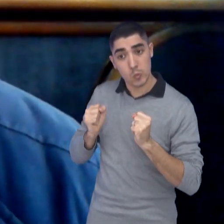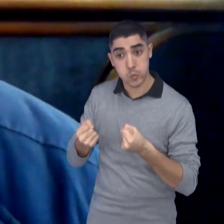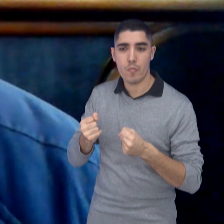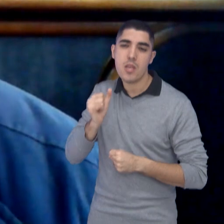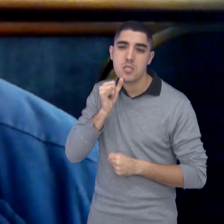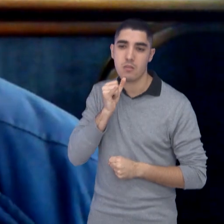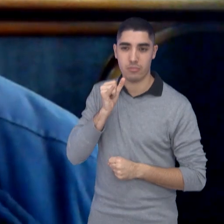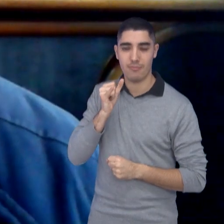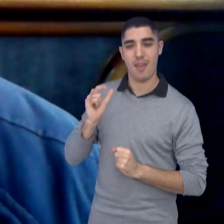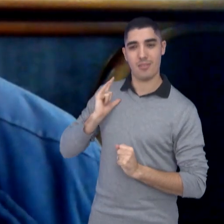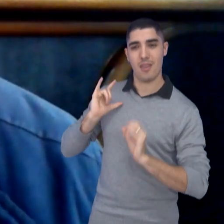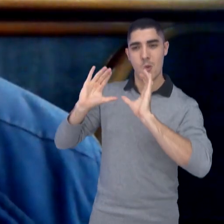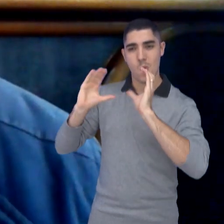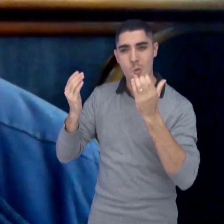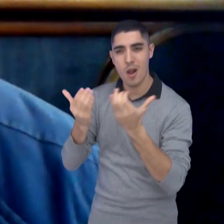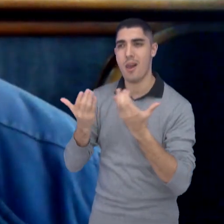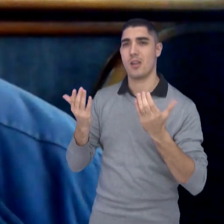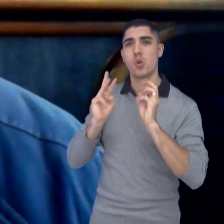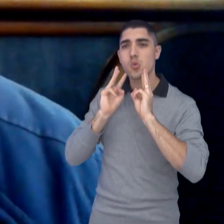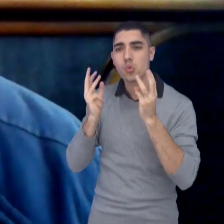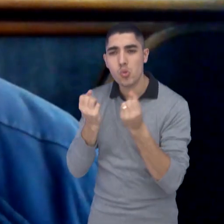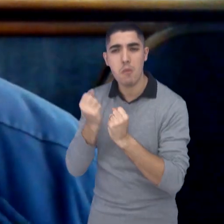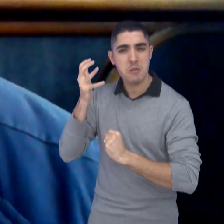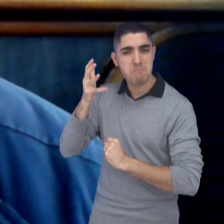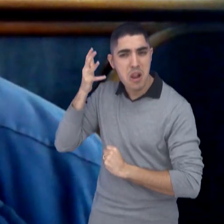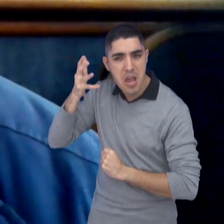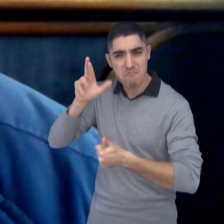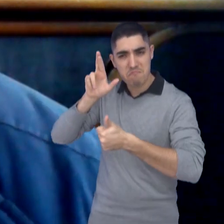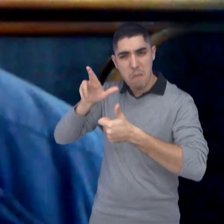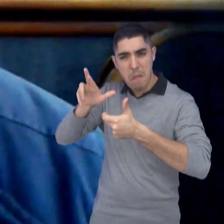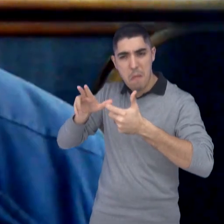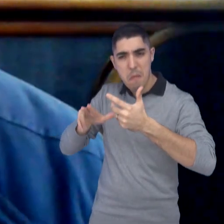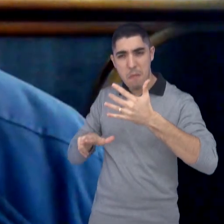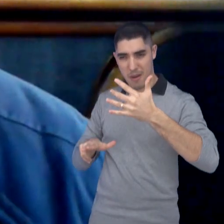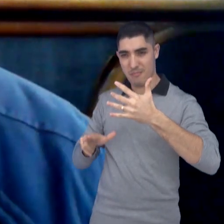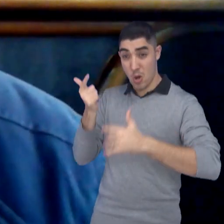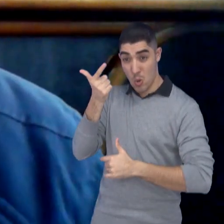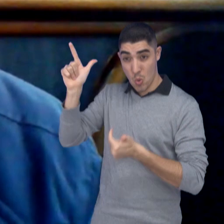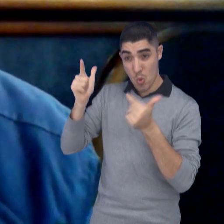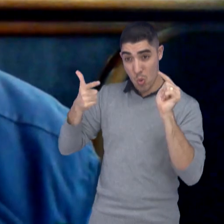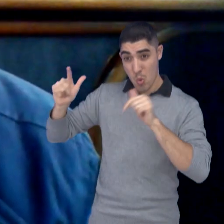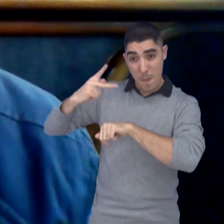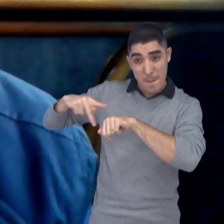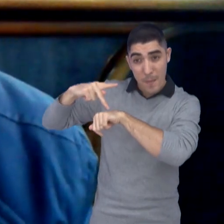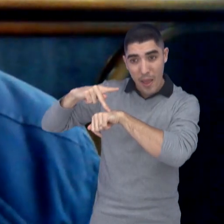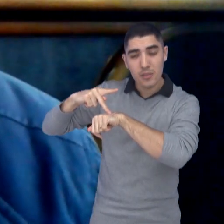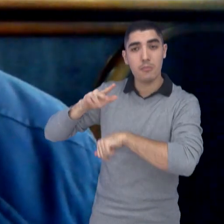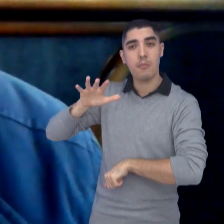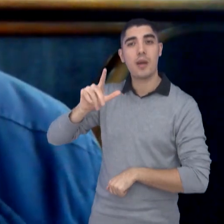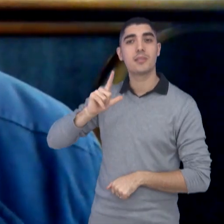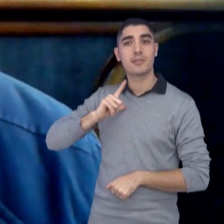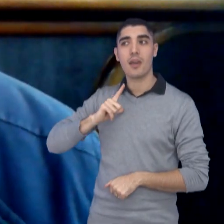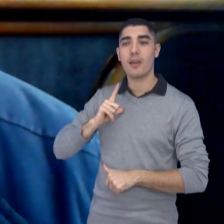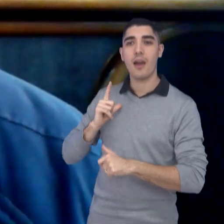seminários que existem, essas palestras que vêm de fora, de outros países, sempre tem um grupo de gente ficando em